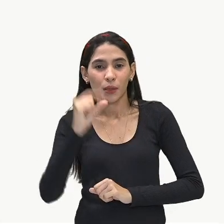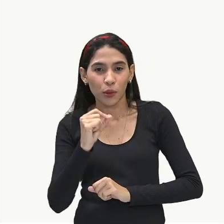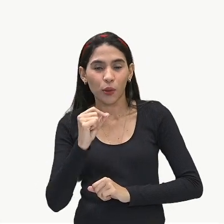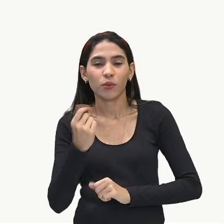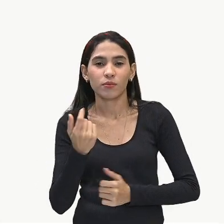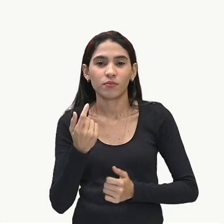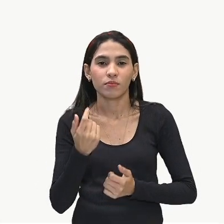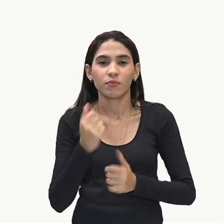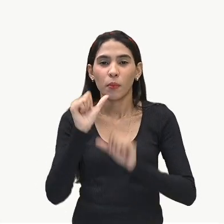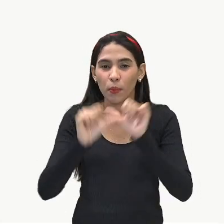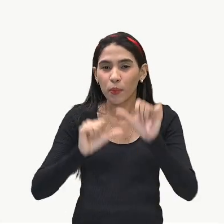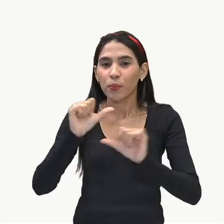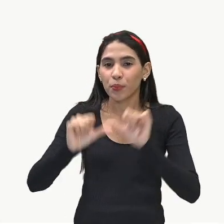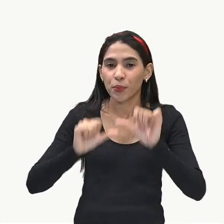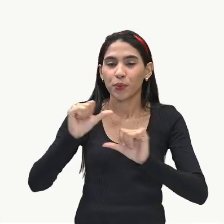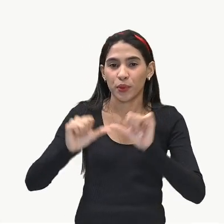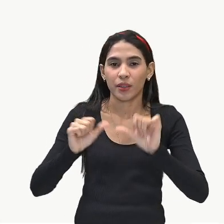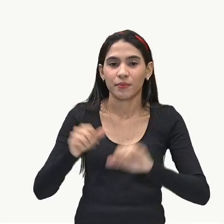com